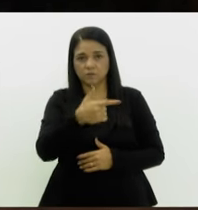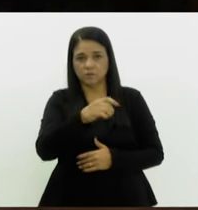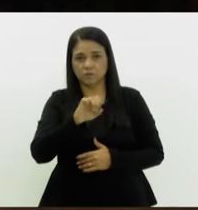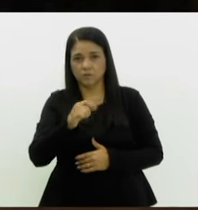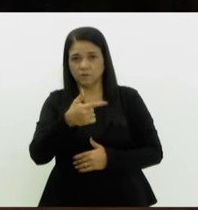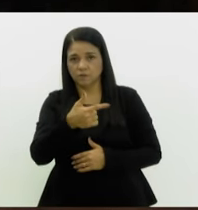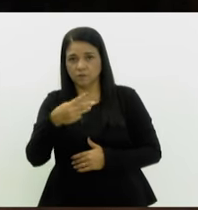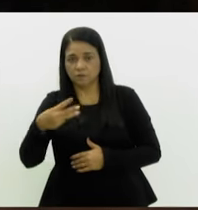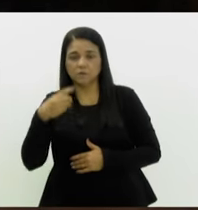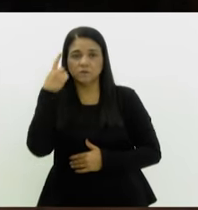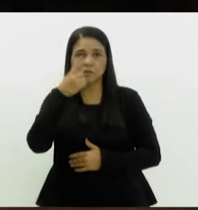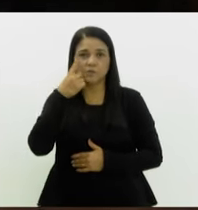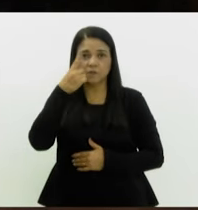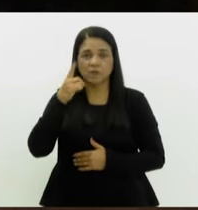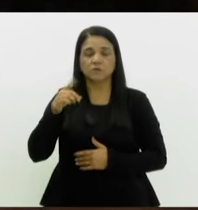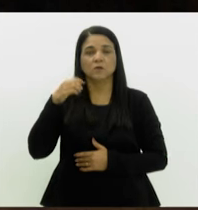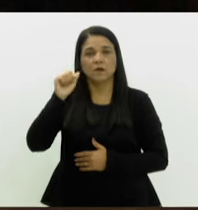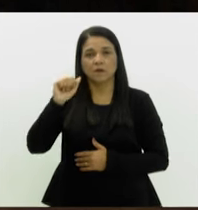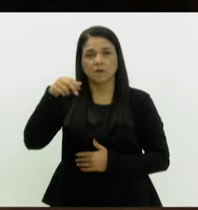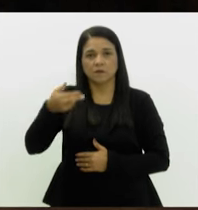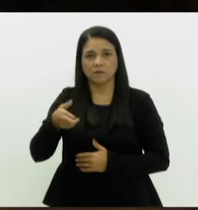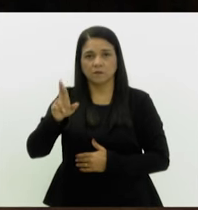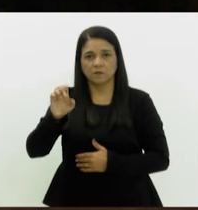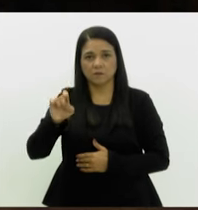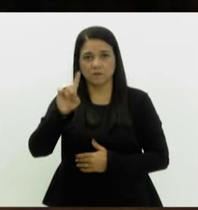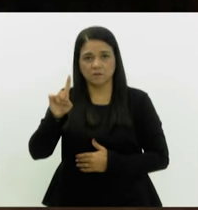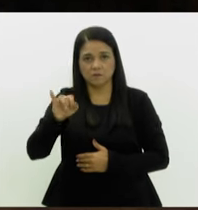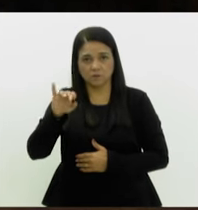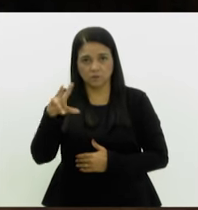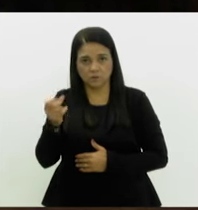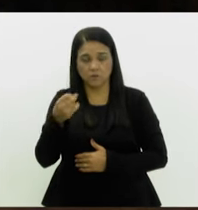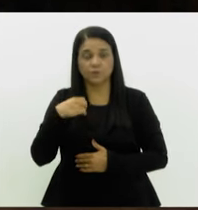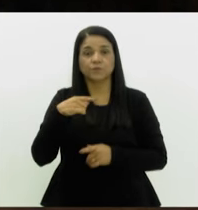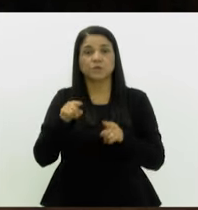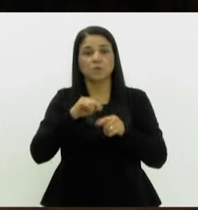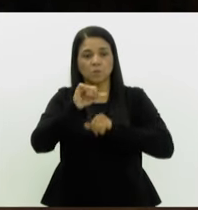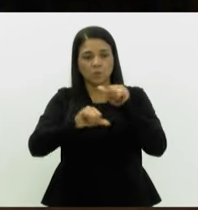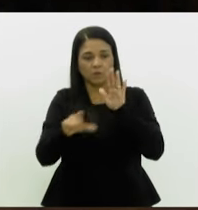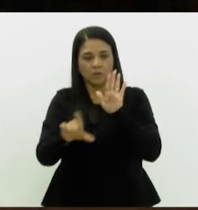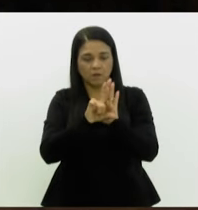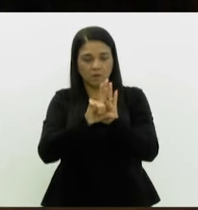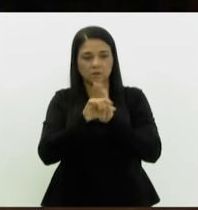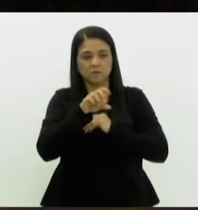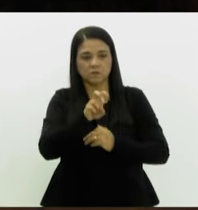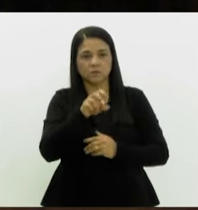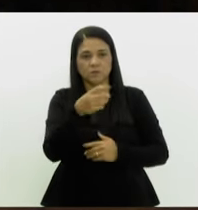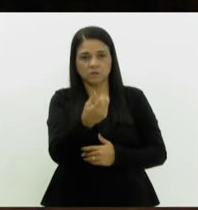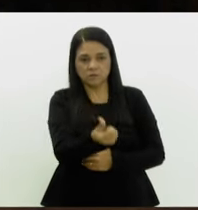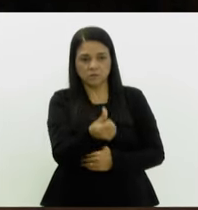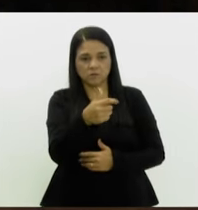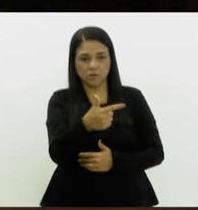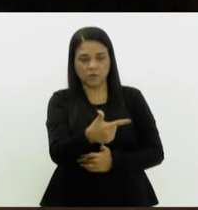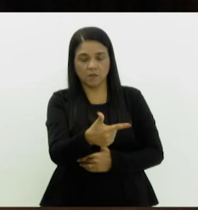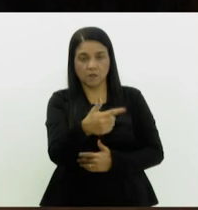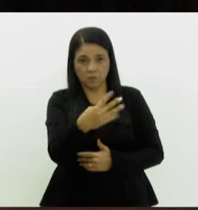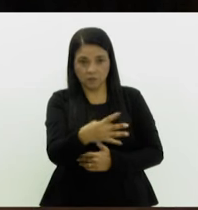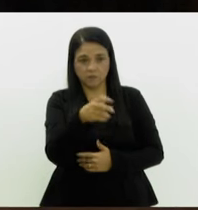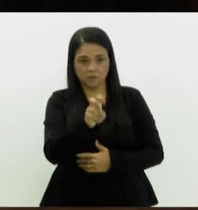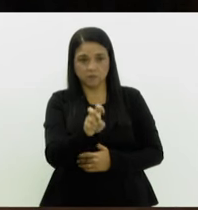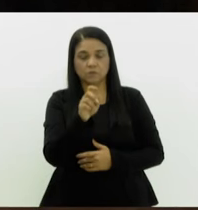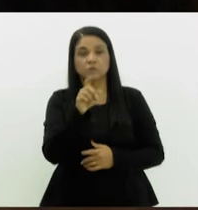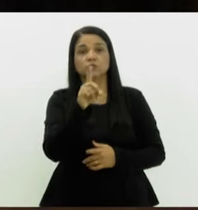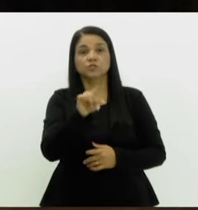2097/2023, de autoria do deputado Andrezinho Siciliano, que altera a lei número 5.645, de 6 de janeiro de